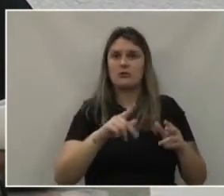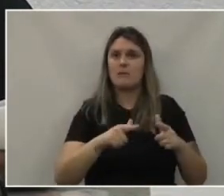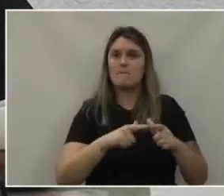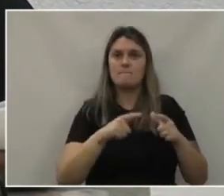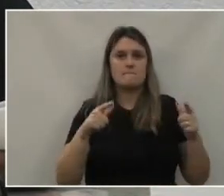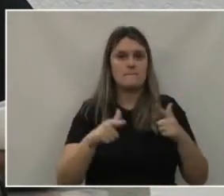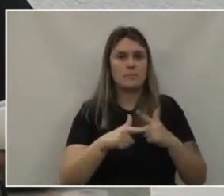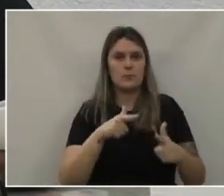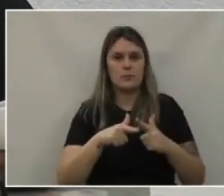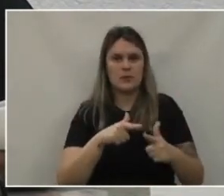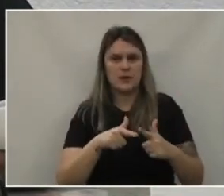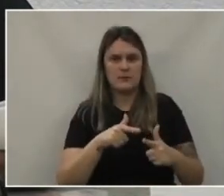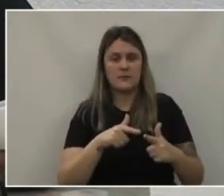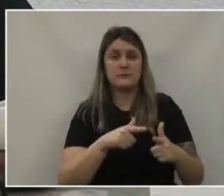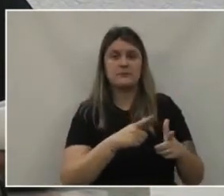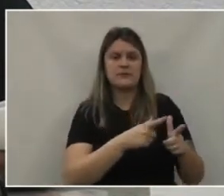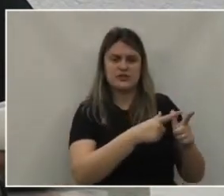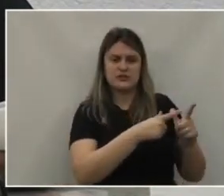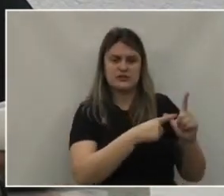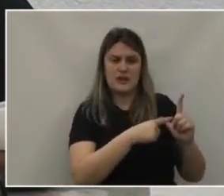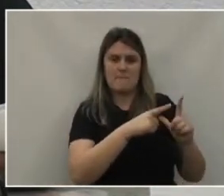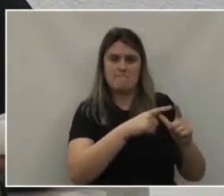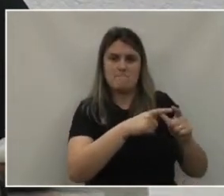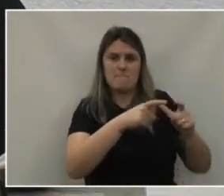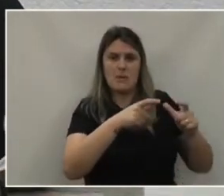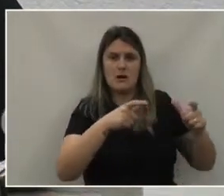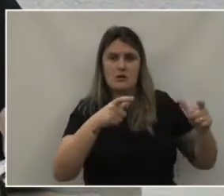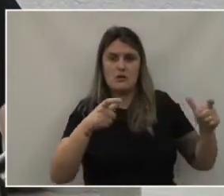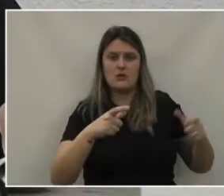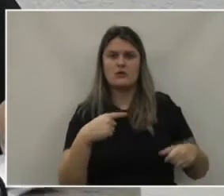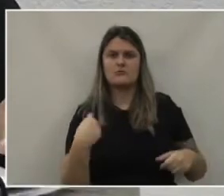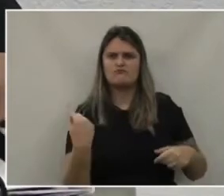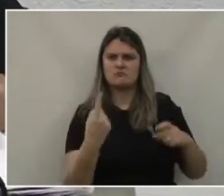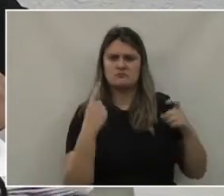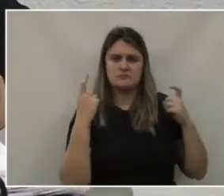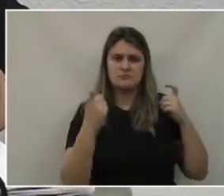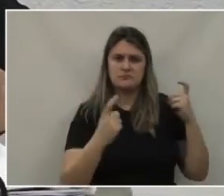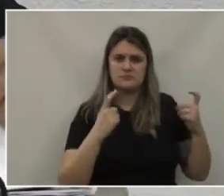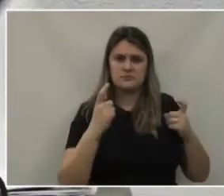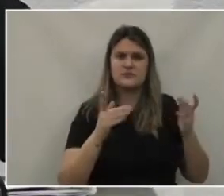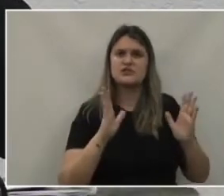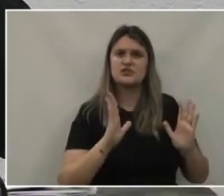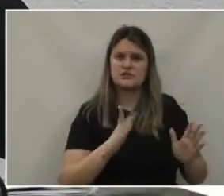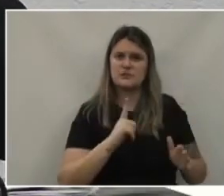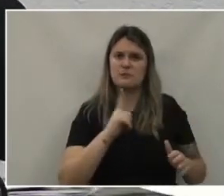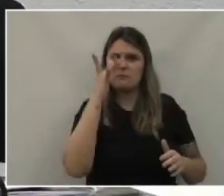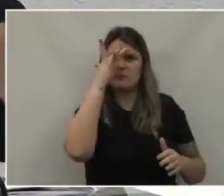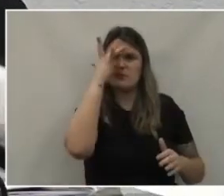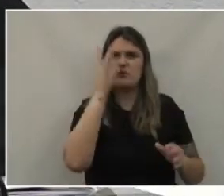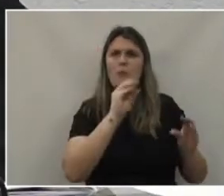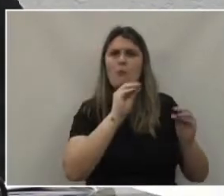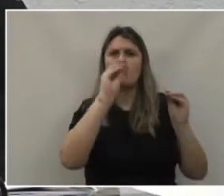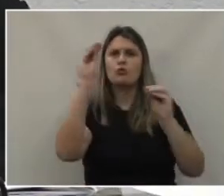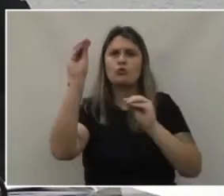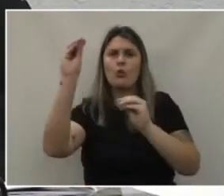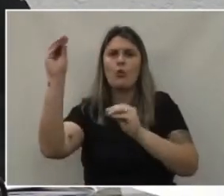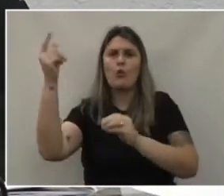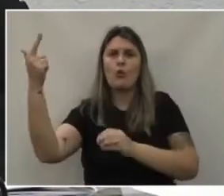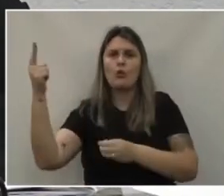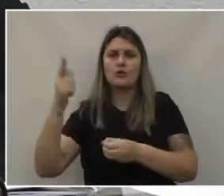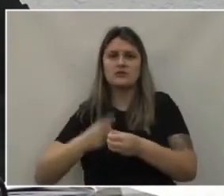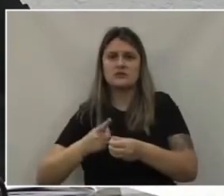problema, com uma dívida que só aumenta. A preocupação é tanta que já tem pessoas indo embora para